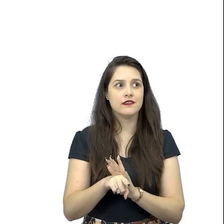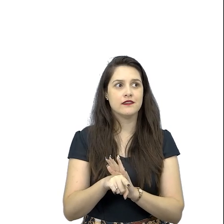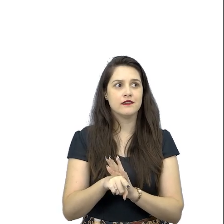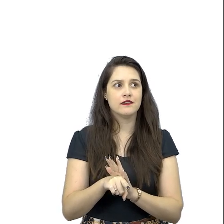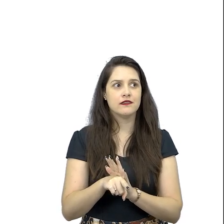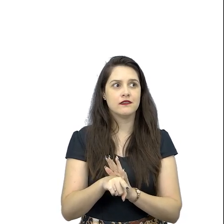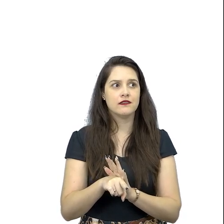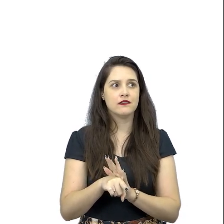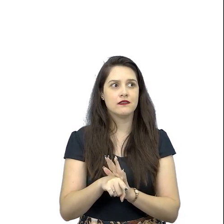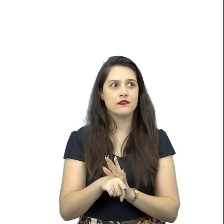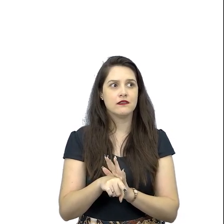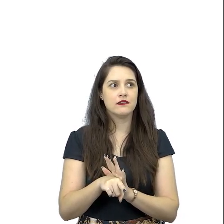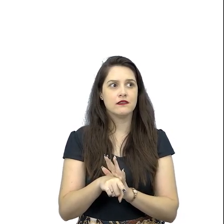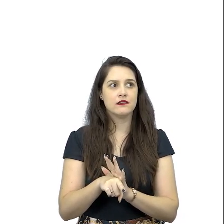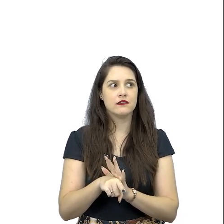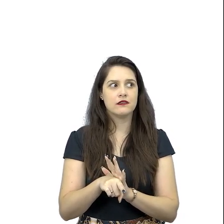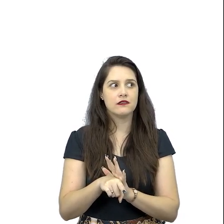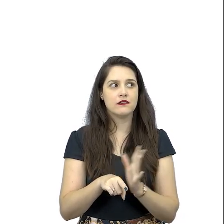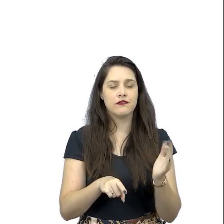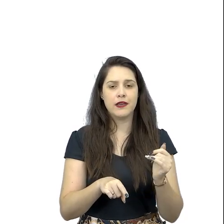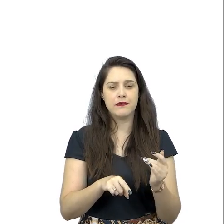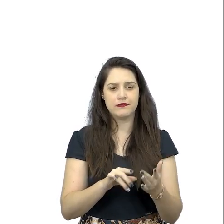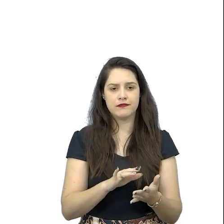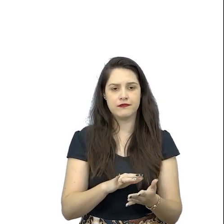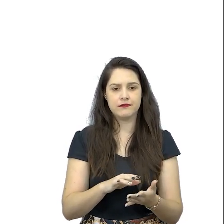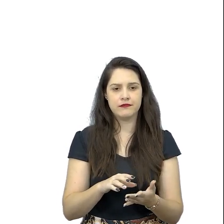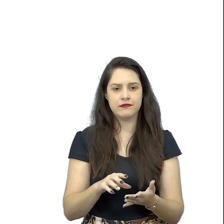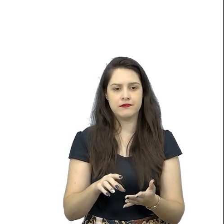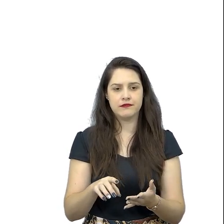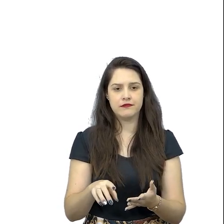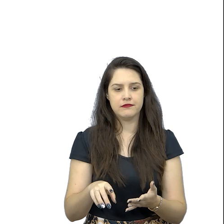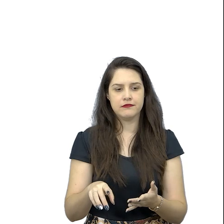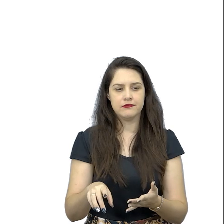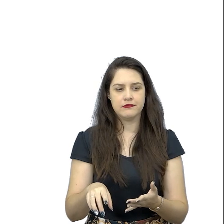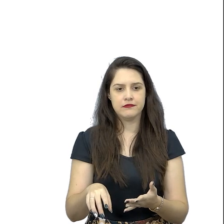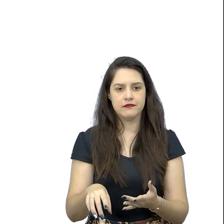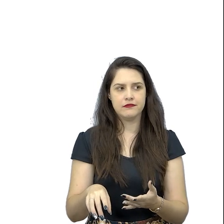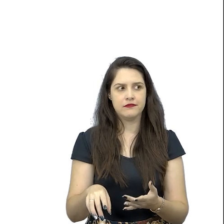mais entre aspas, de